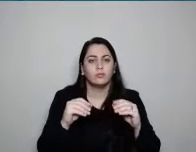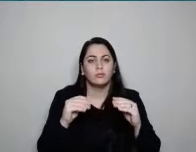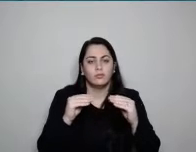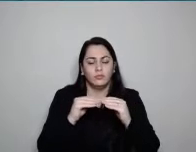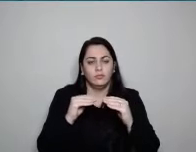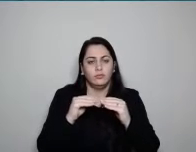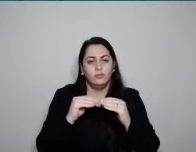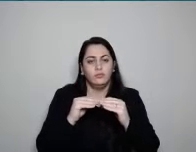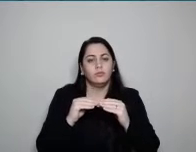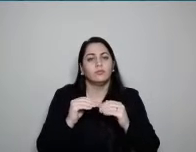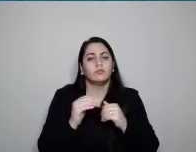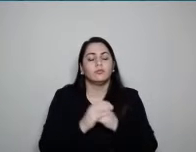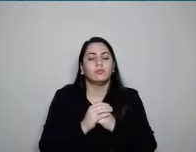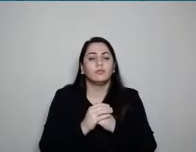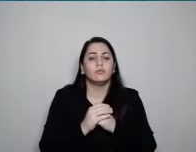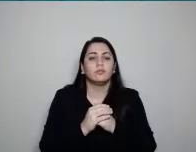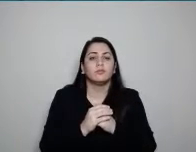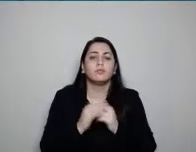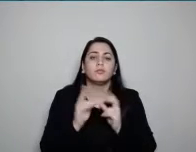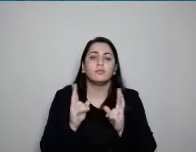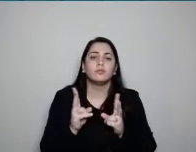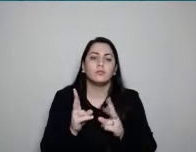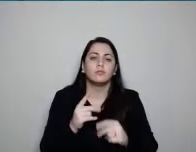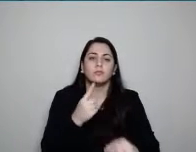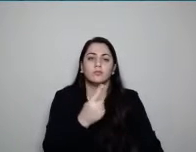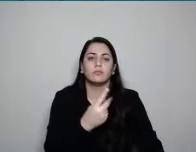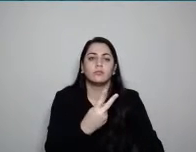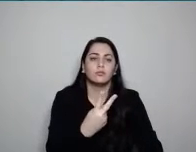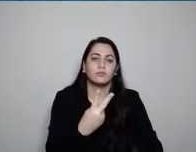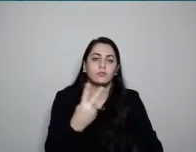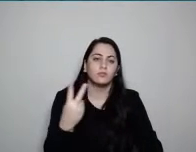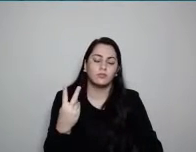Na sequência, o 122, apelação CIO